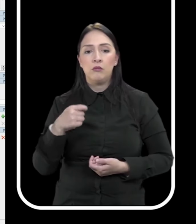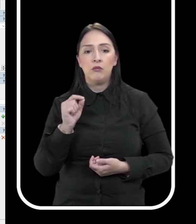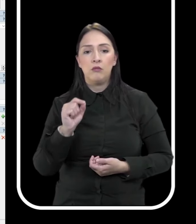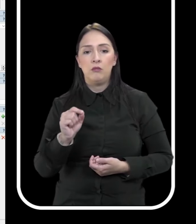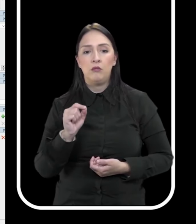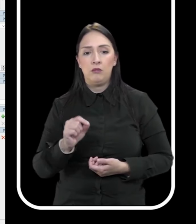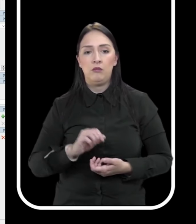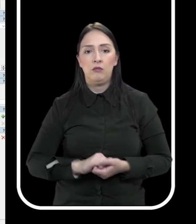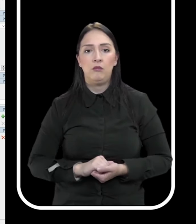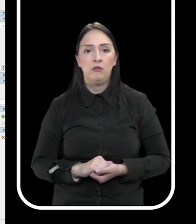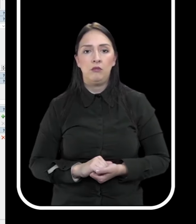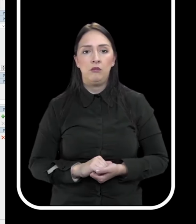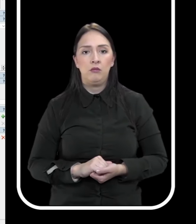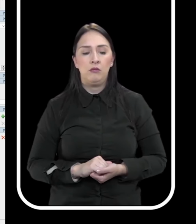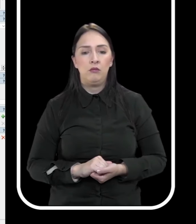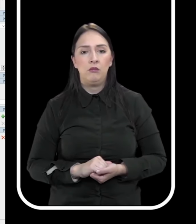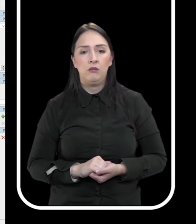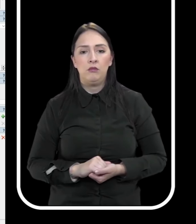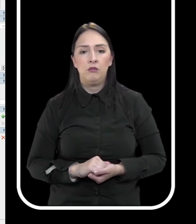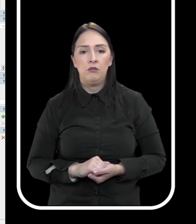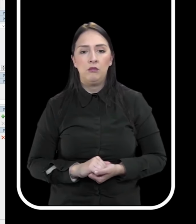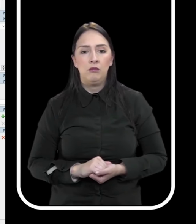através de uma